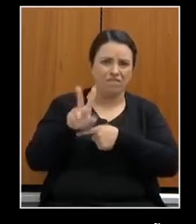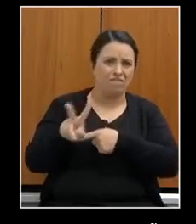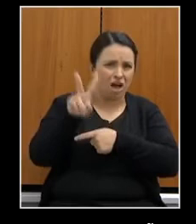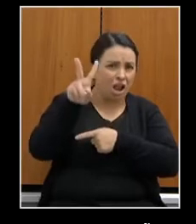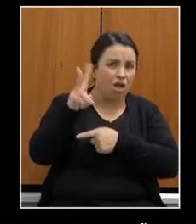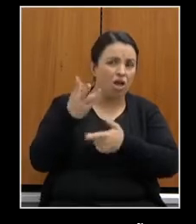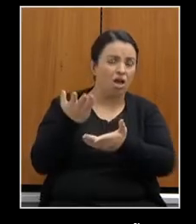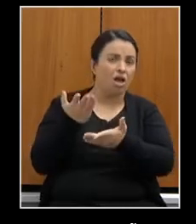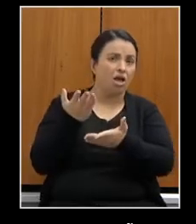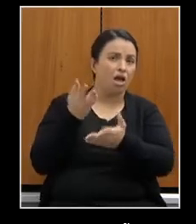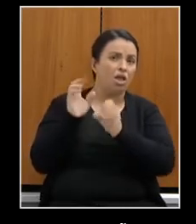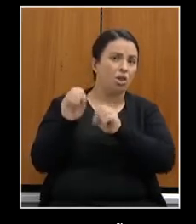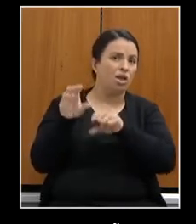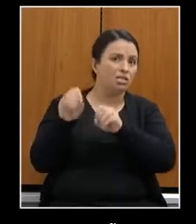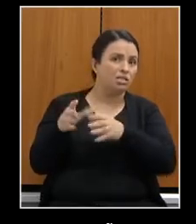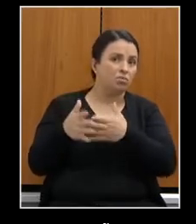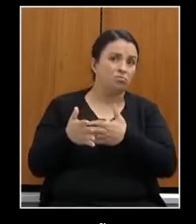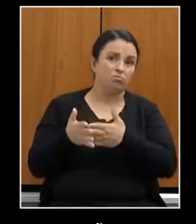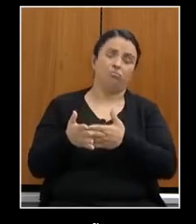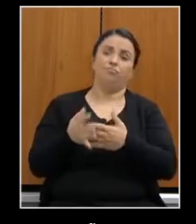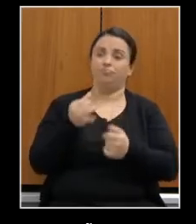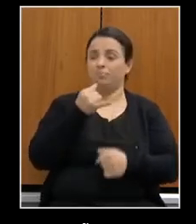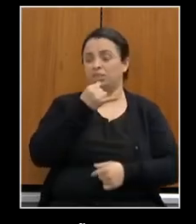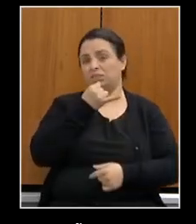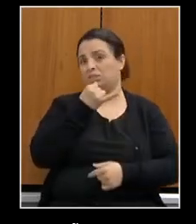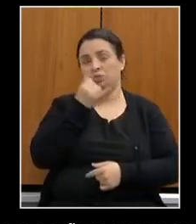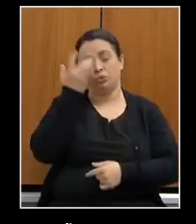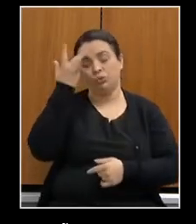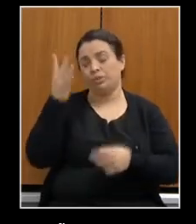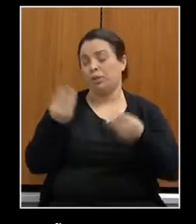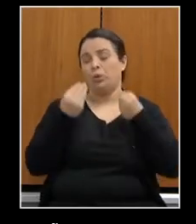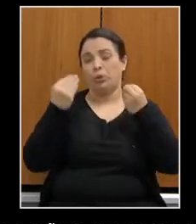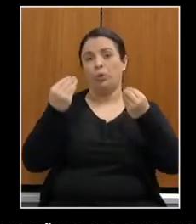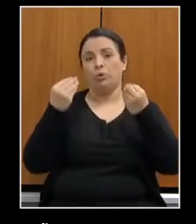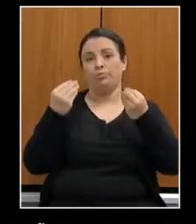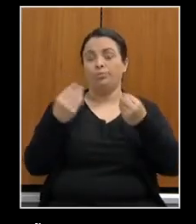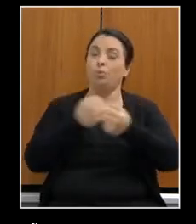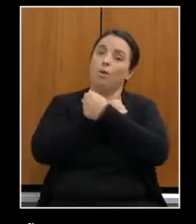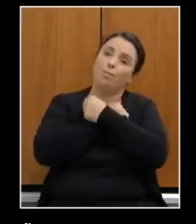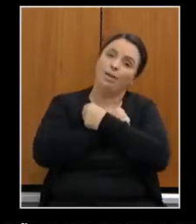eu não sei onde nós vamos chegar um abraço vamos à luta